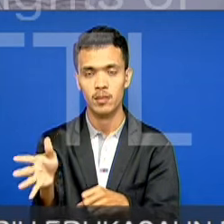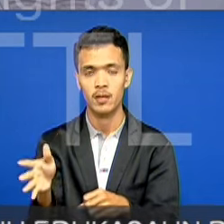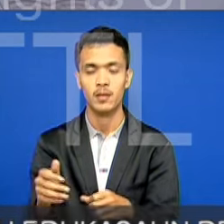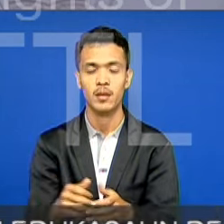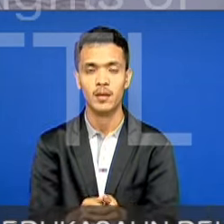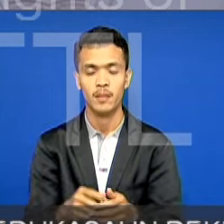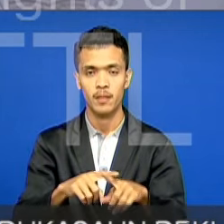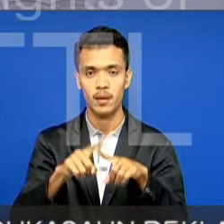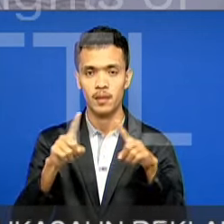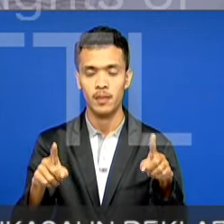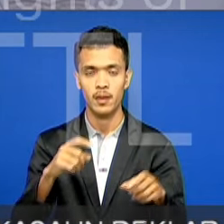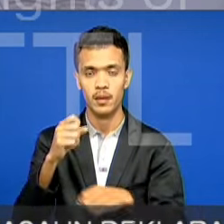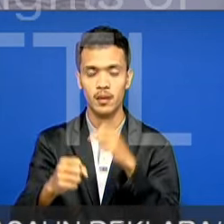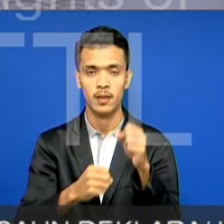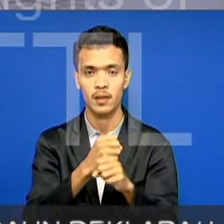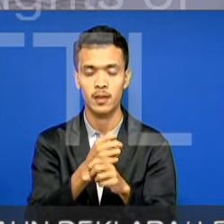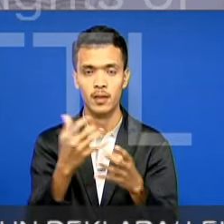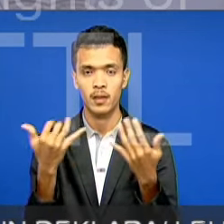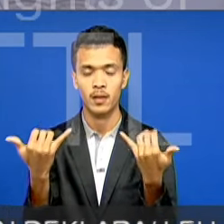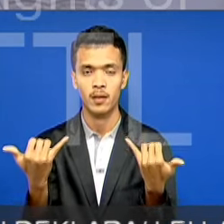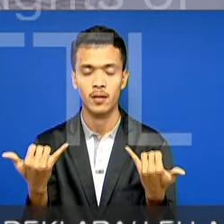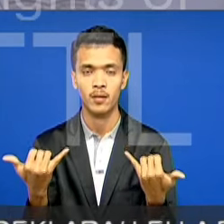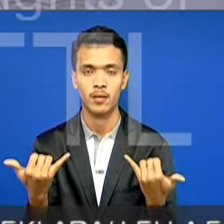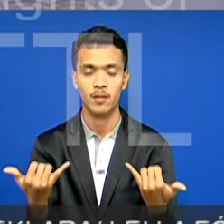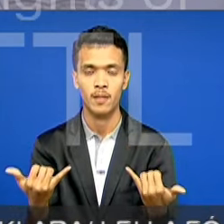aproveita 28 de novembro e dané,